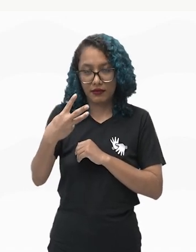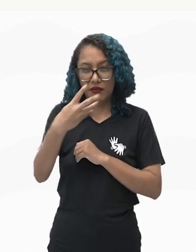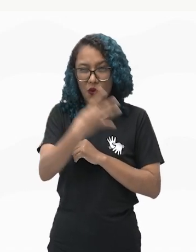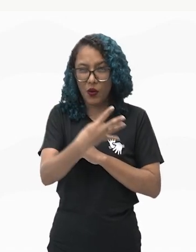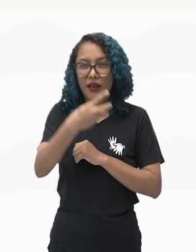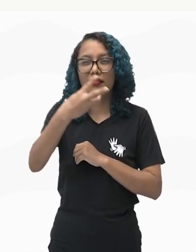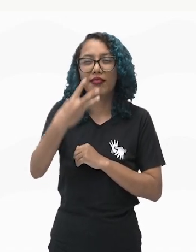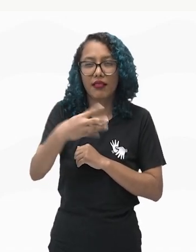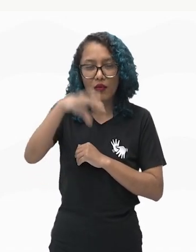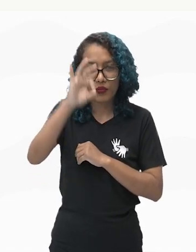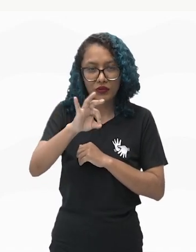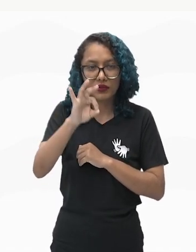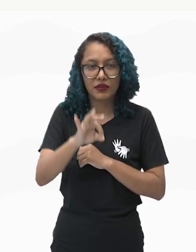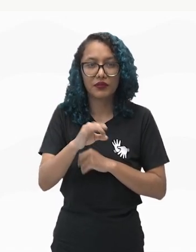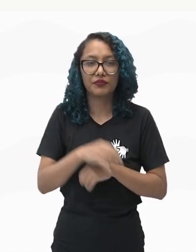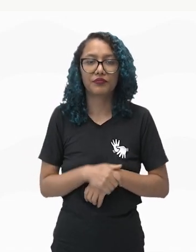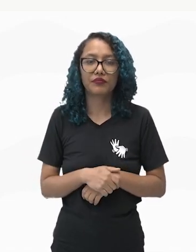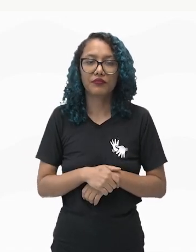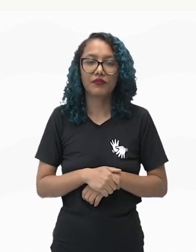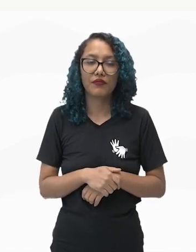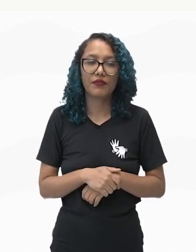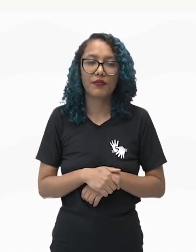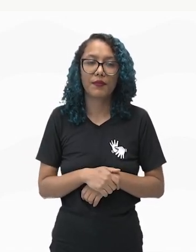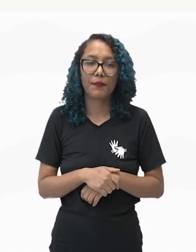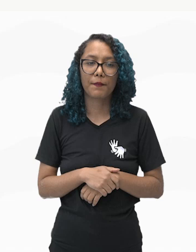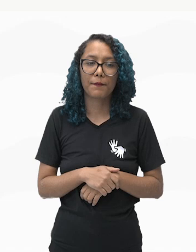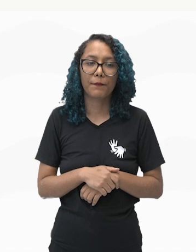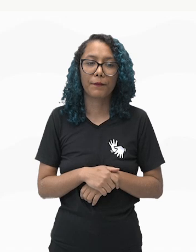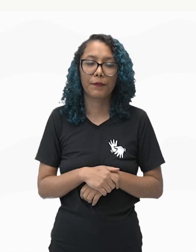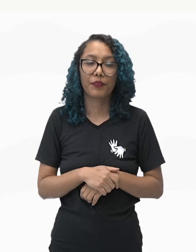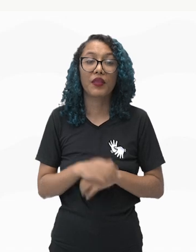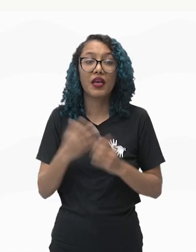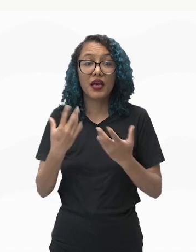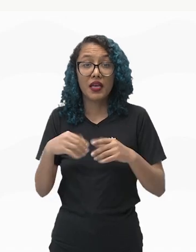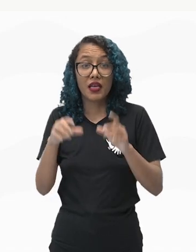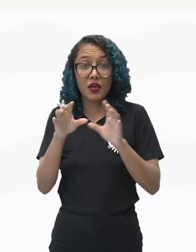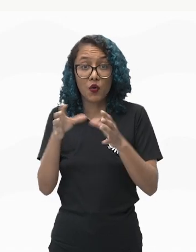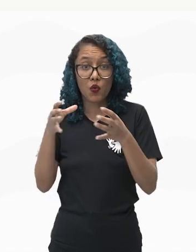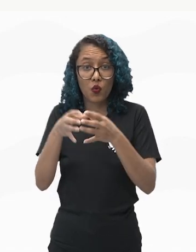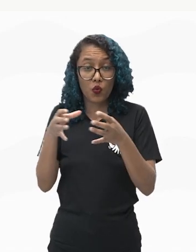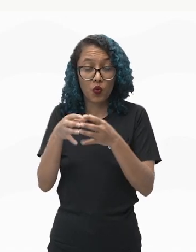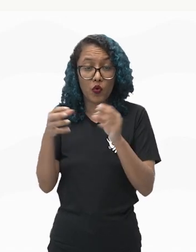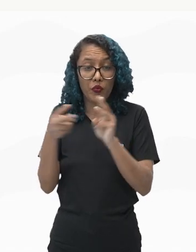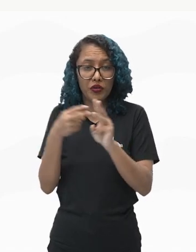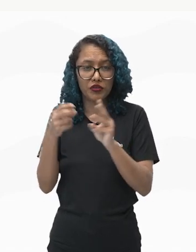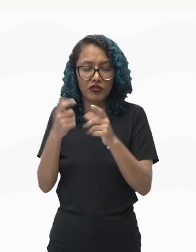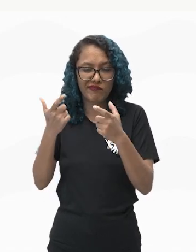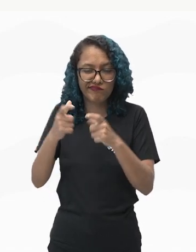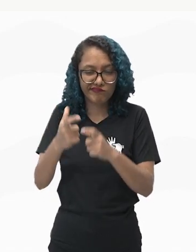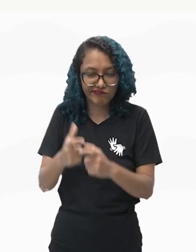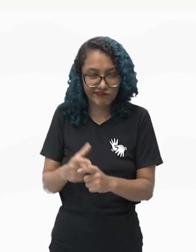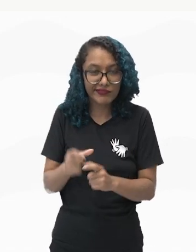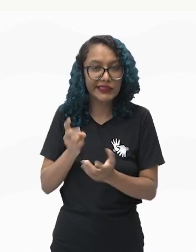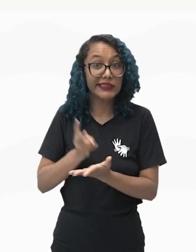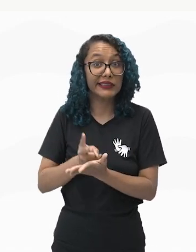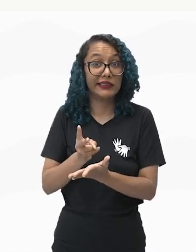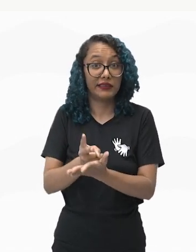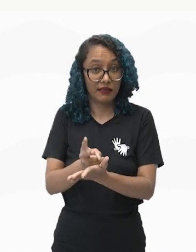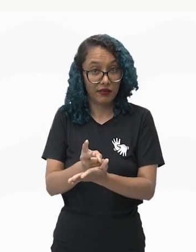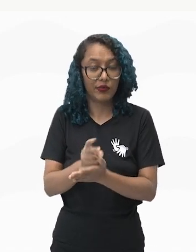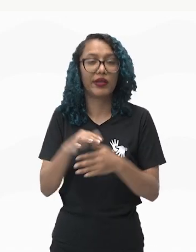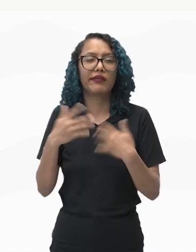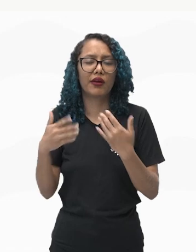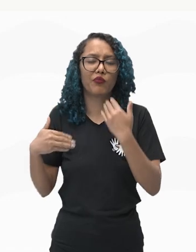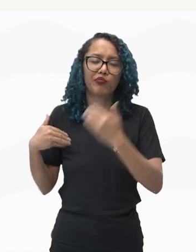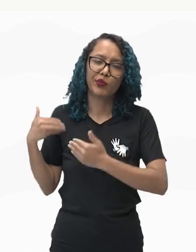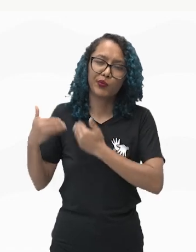população indígena já com uma variação bem reduzida em relação à sociedade brasileira. Então, ao longo do